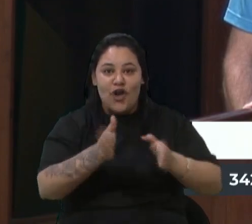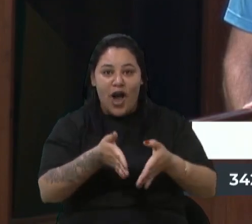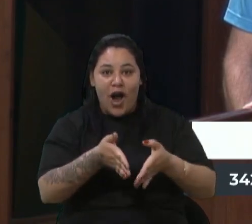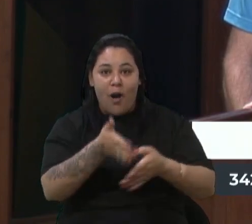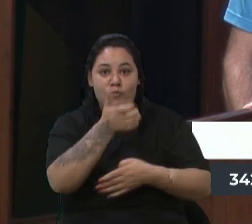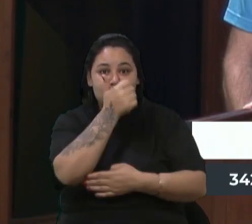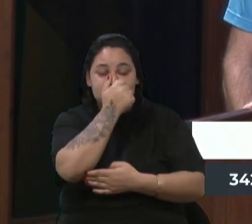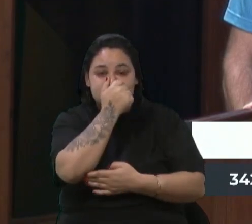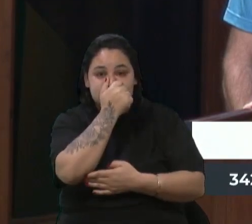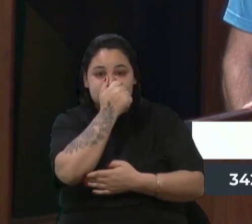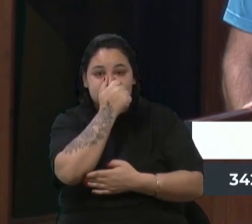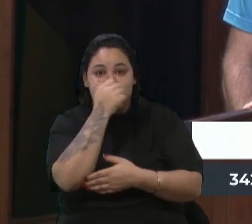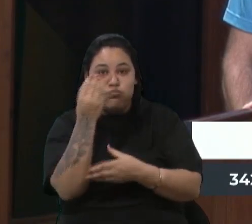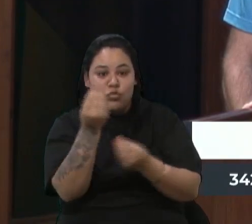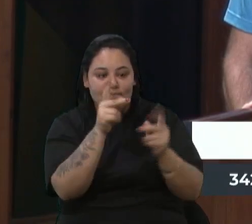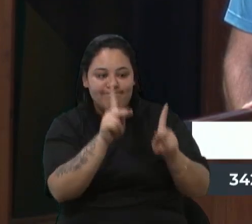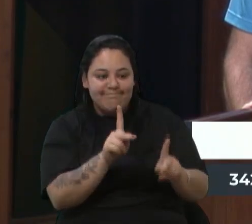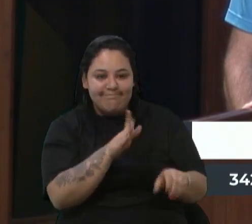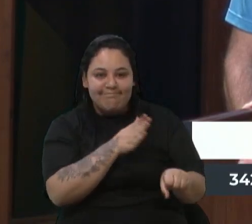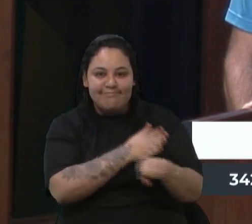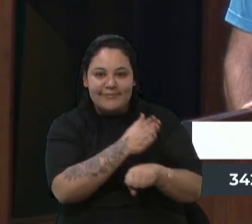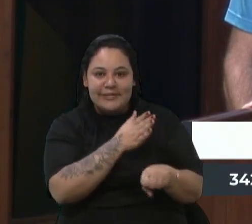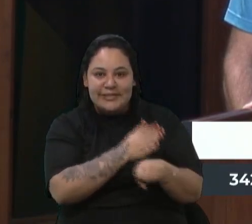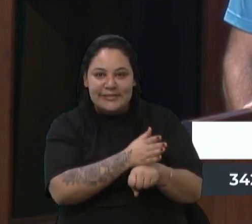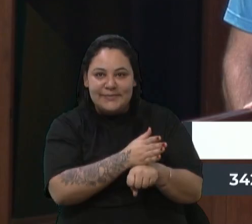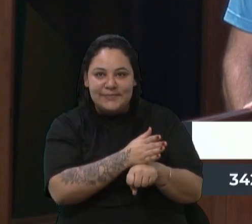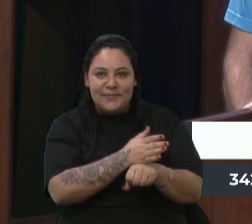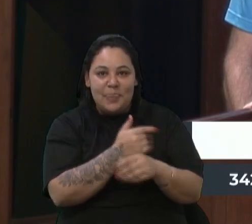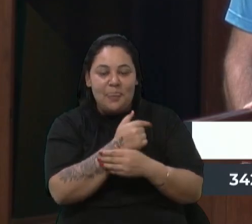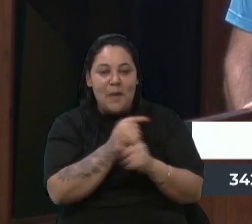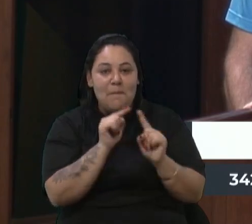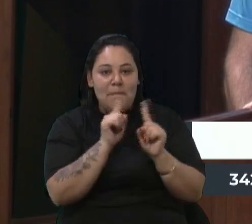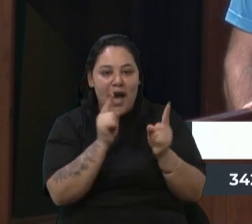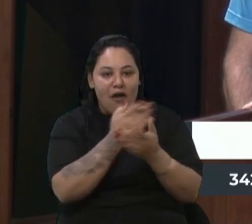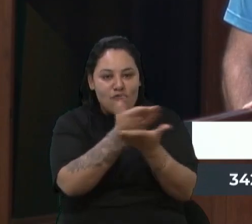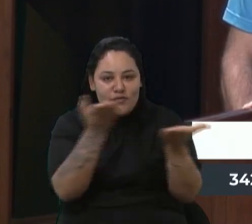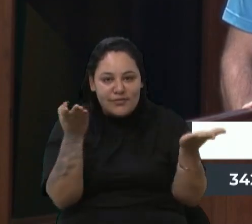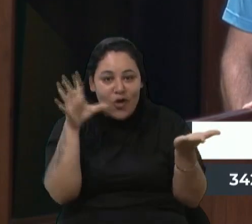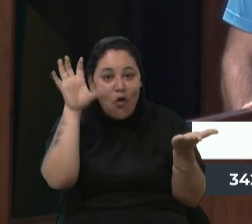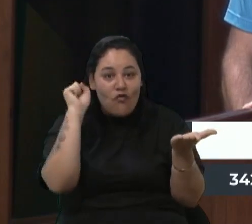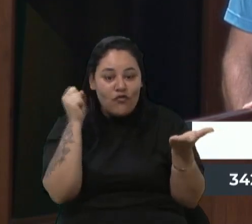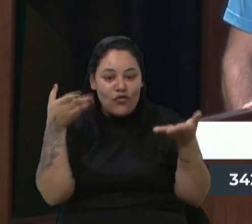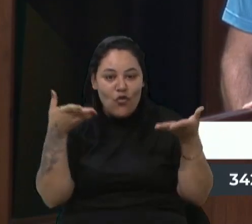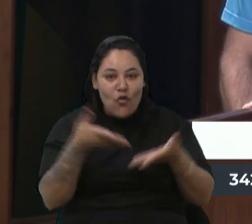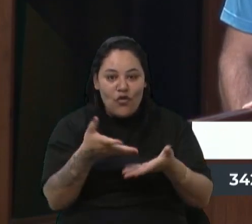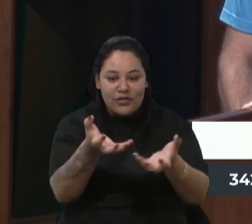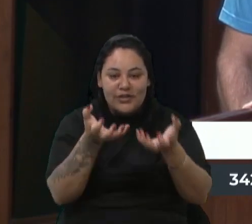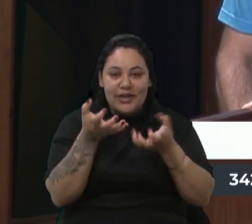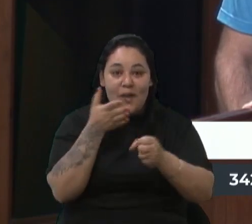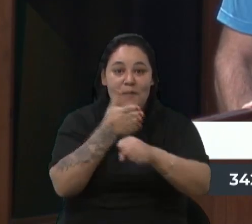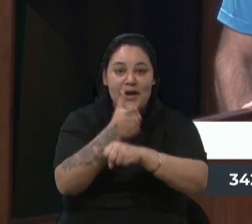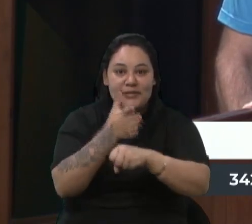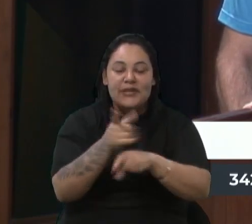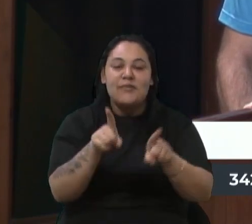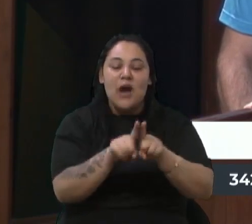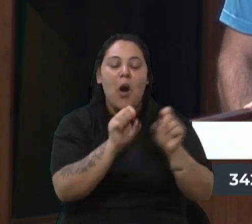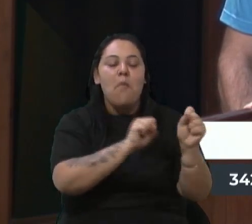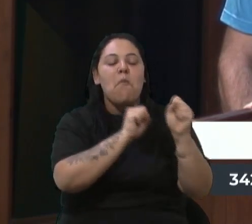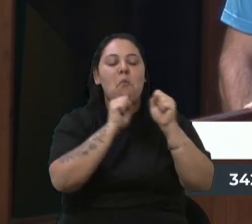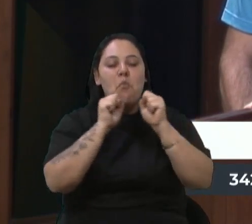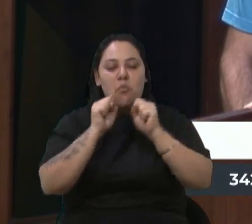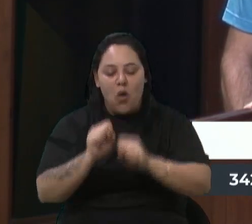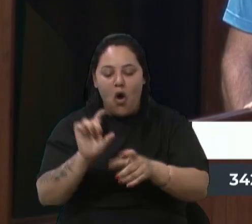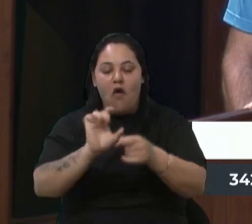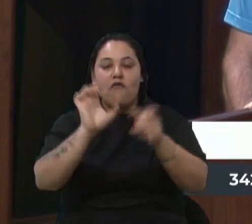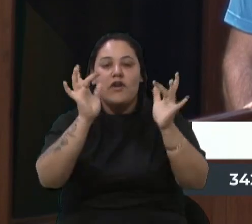cheia. Mas, se vocês que estão nos ouvindo aí, que queiram participar, pode nos acionar nas